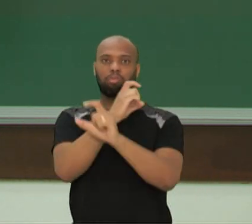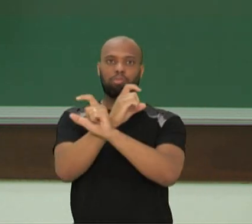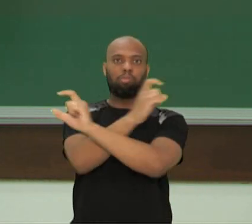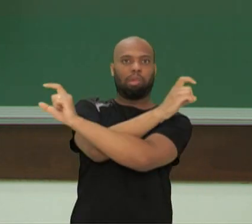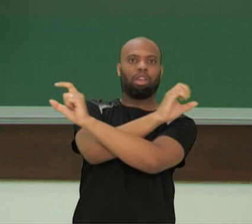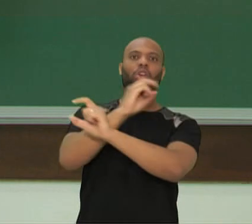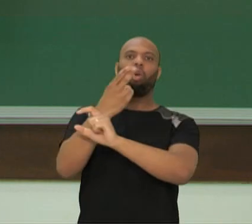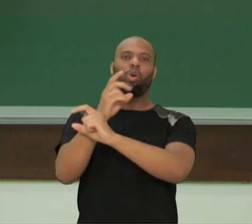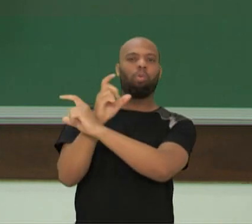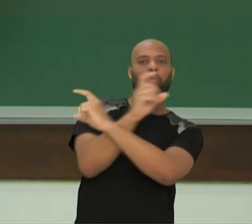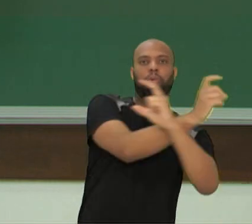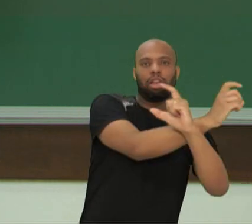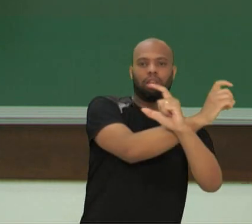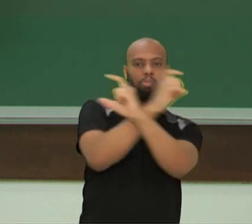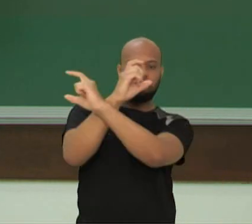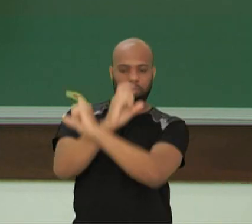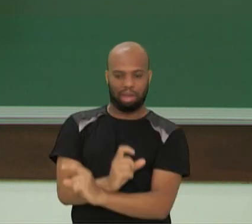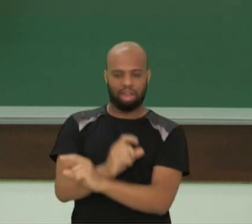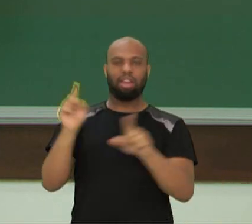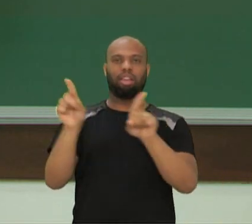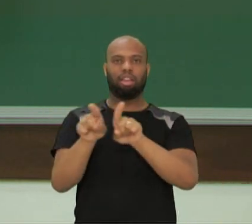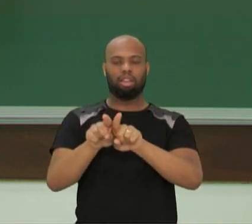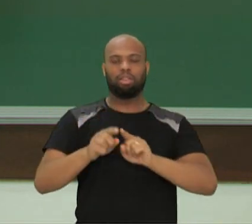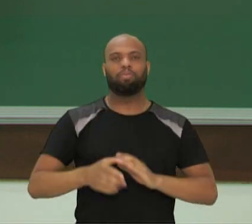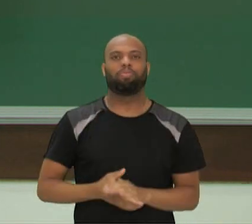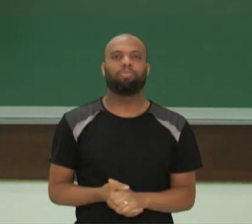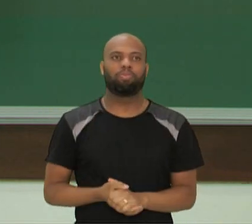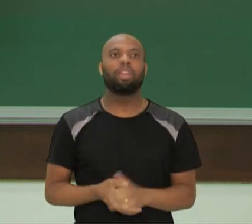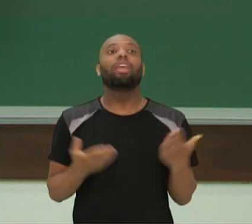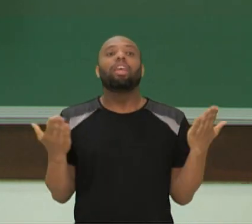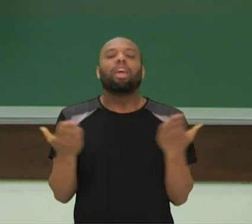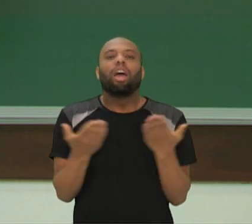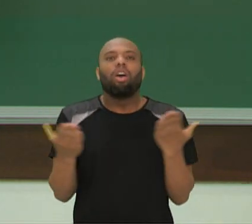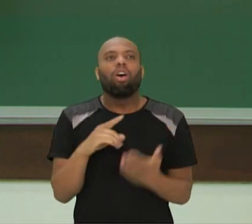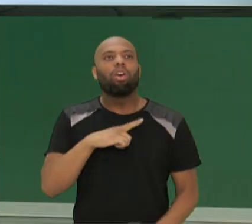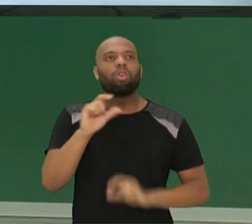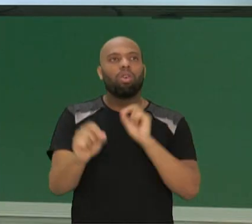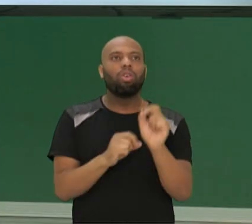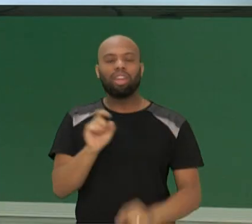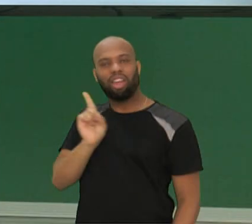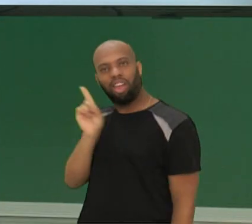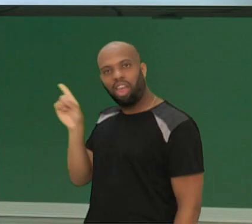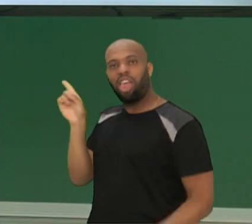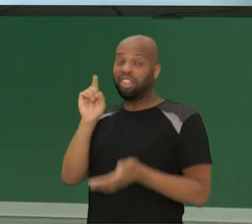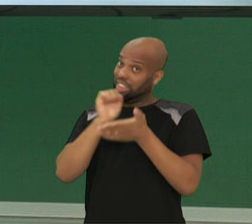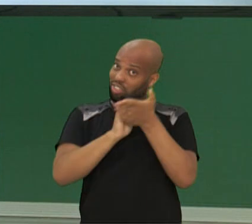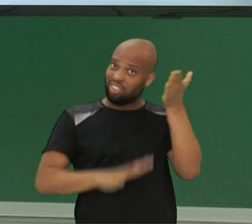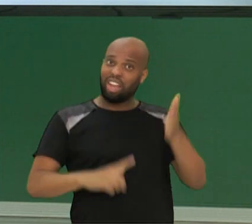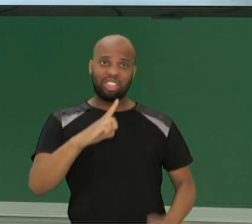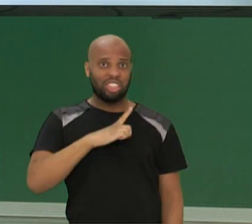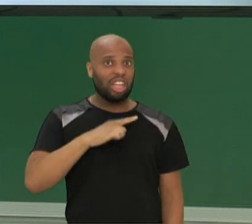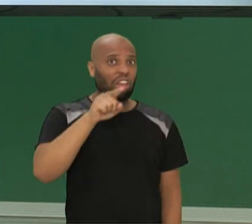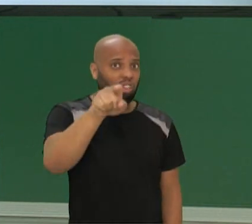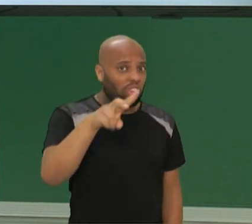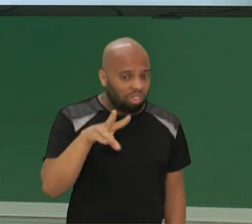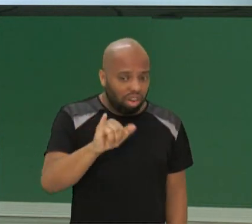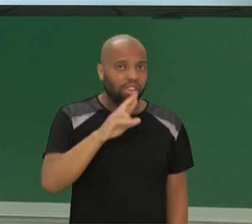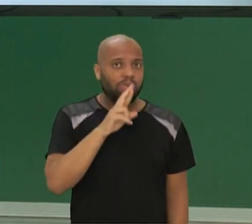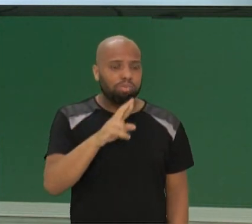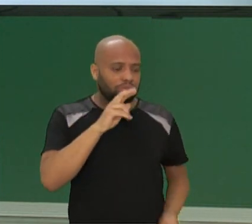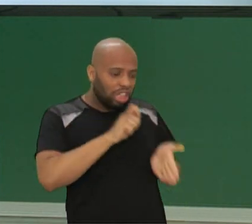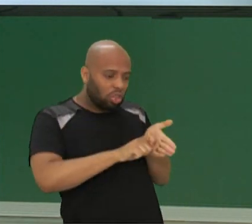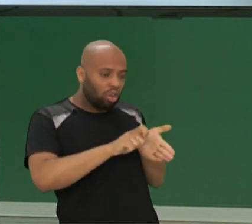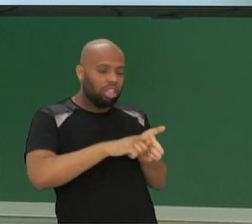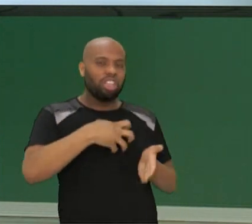eixos paralelos aos eixos ordenados. Então, agora, eu vou deixar para vocês uma atividade que é escrever a